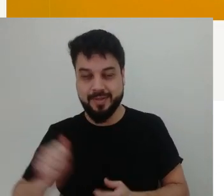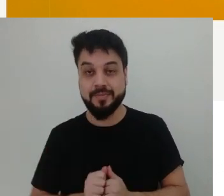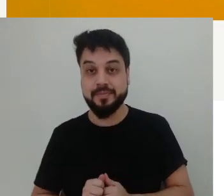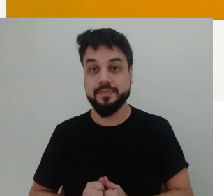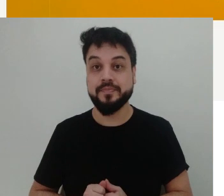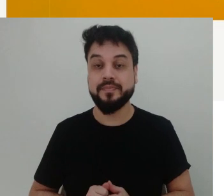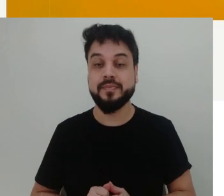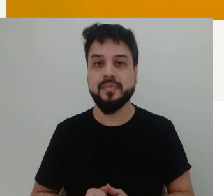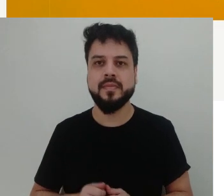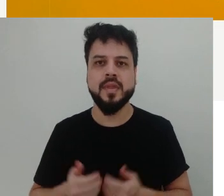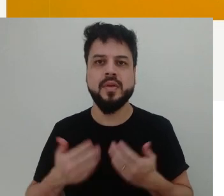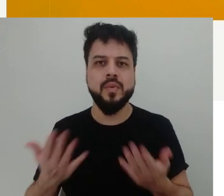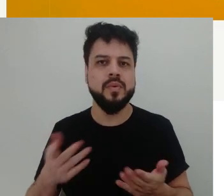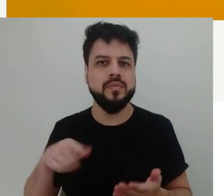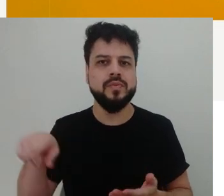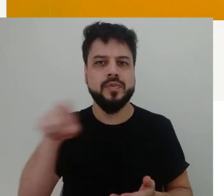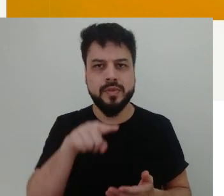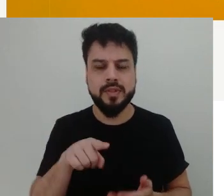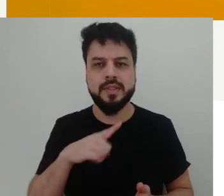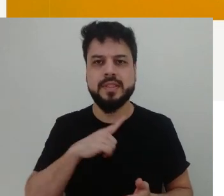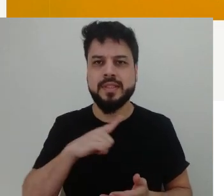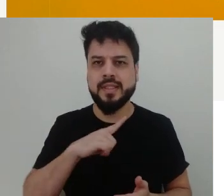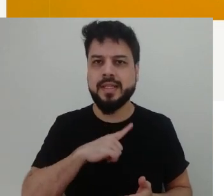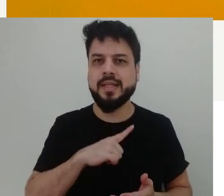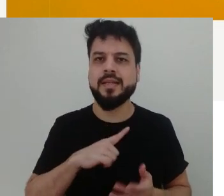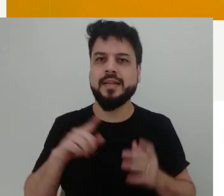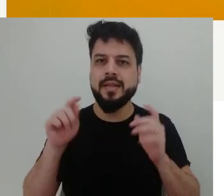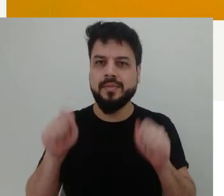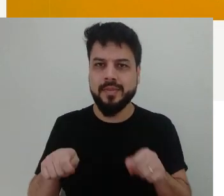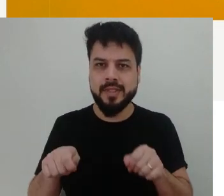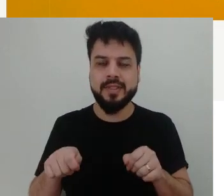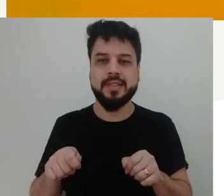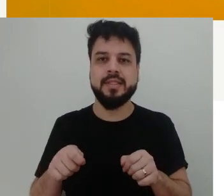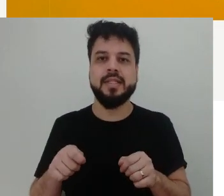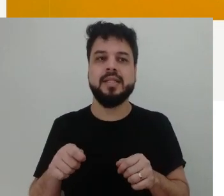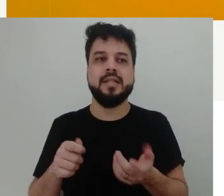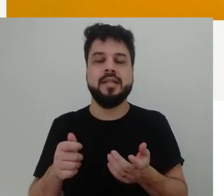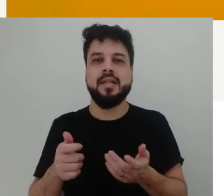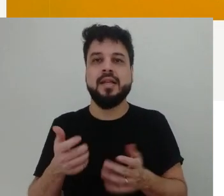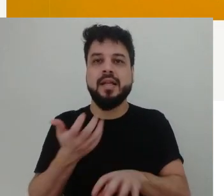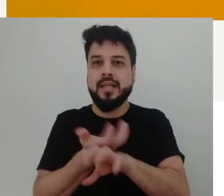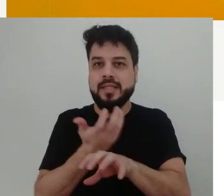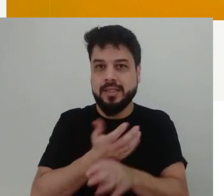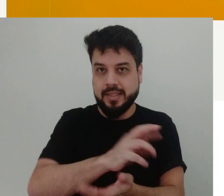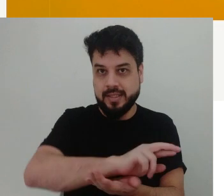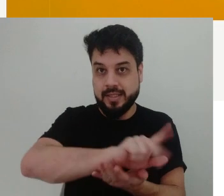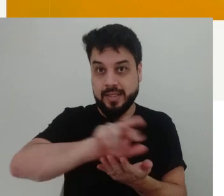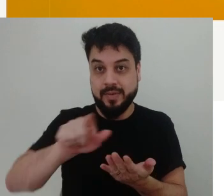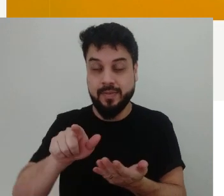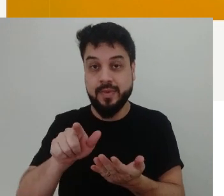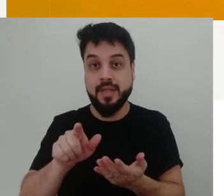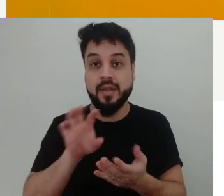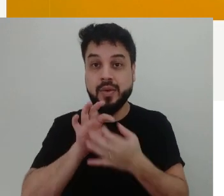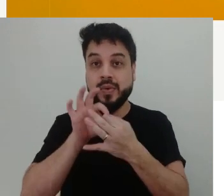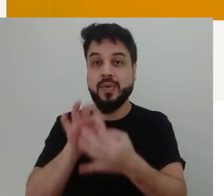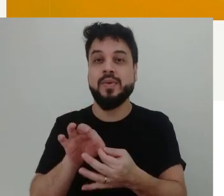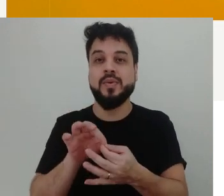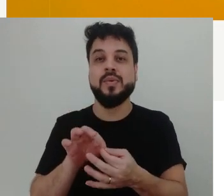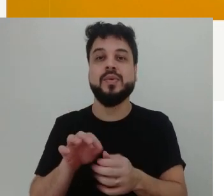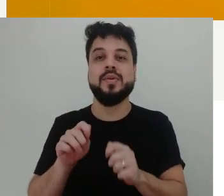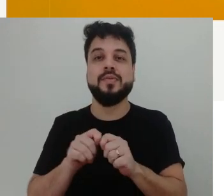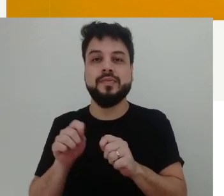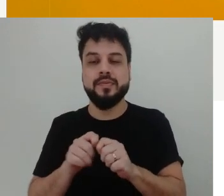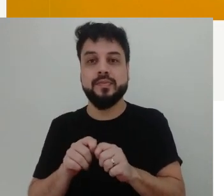disciplinar. ¿Posso responder? Que han sido capaces de hacer que no habrían podido